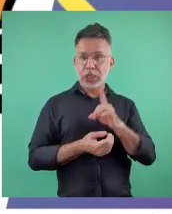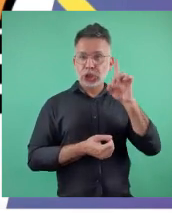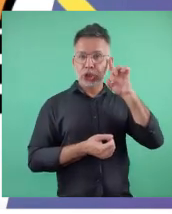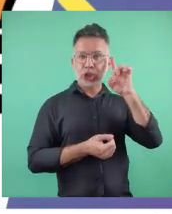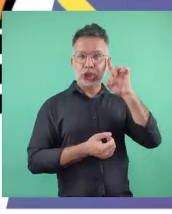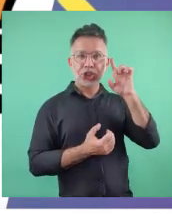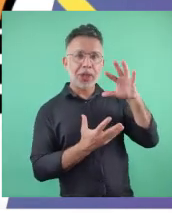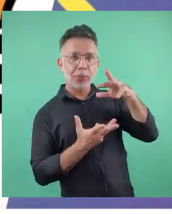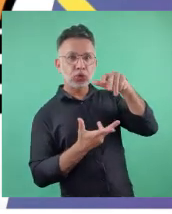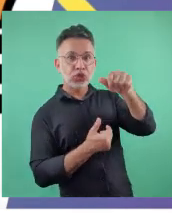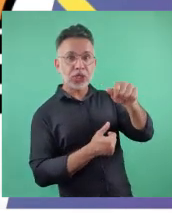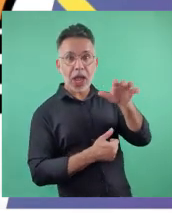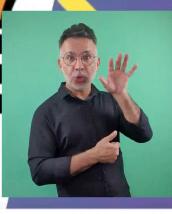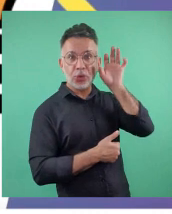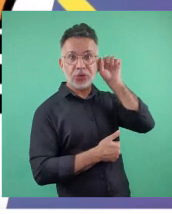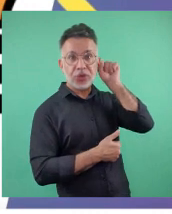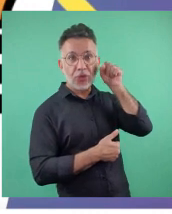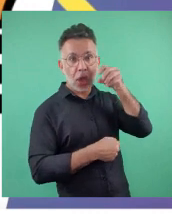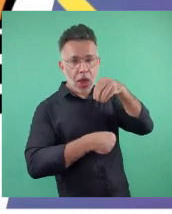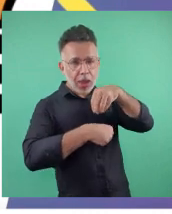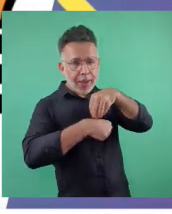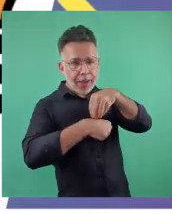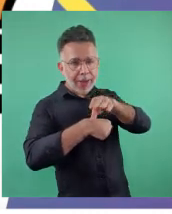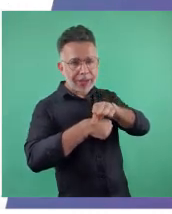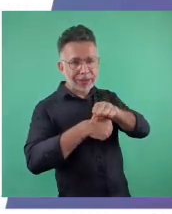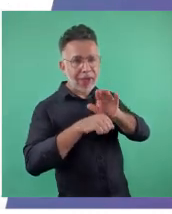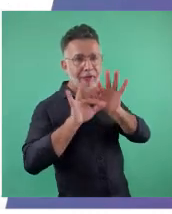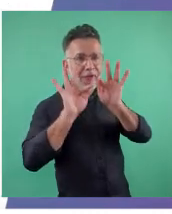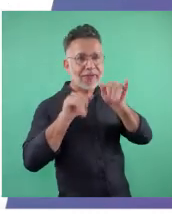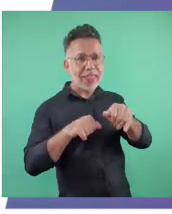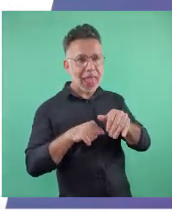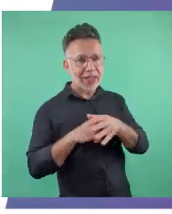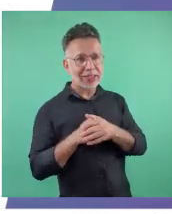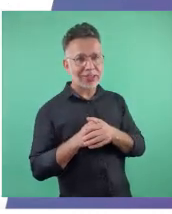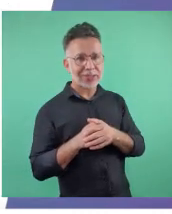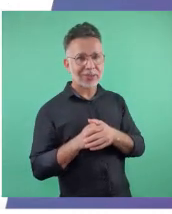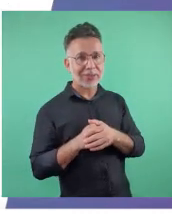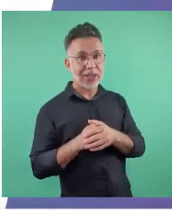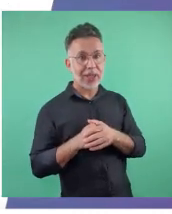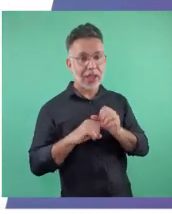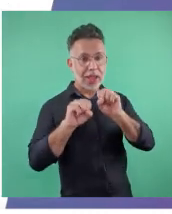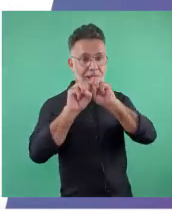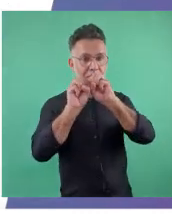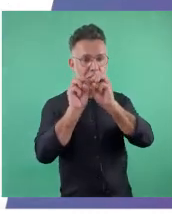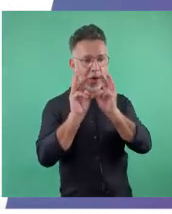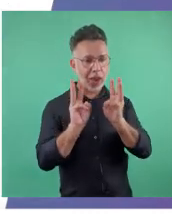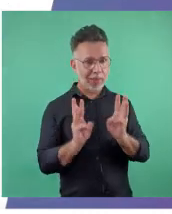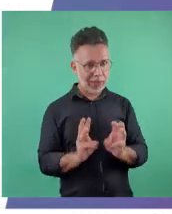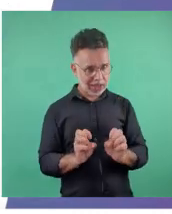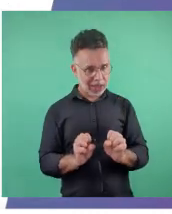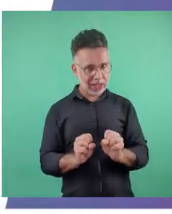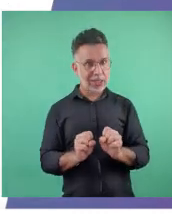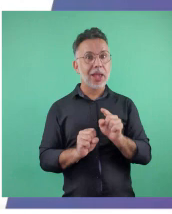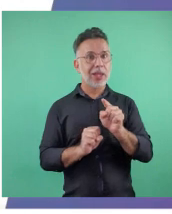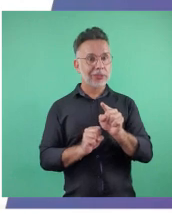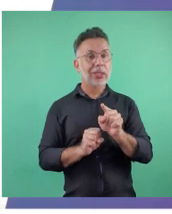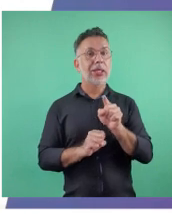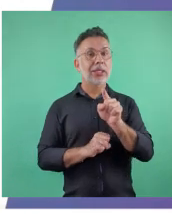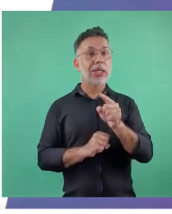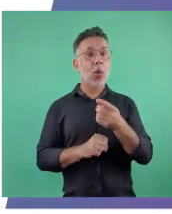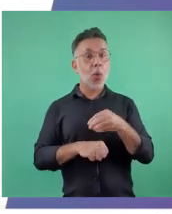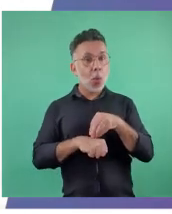se comunicar, por exemplo, através da Libras. Dia Mundial da Audição, aqui vão